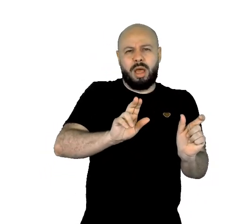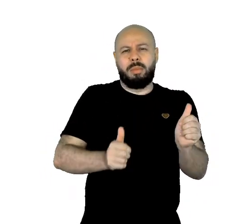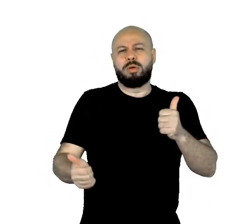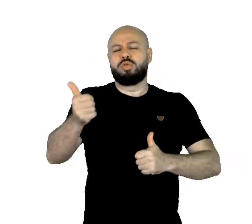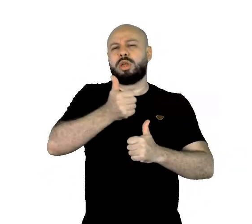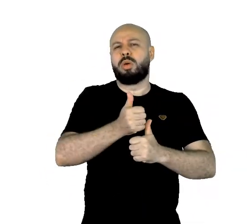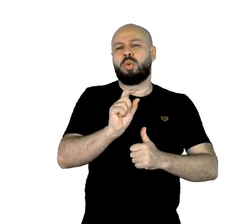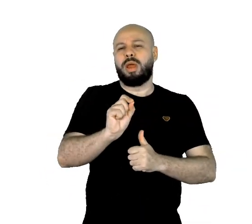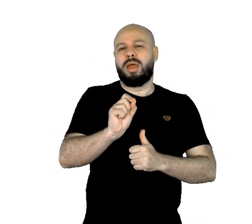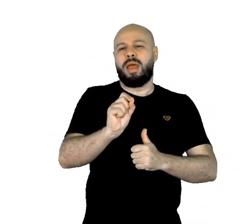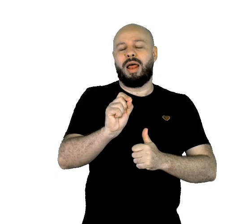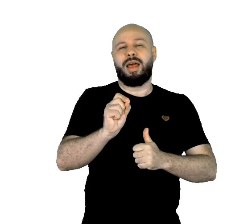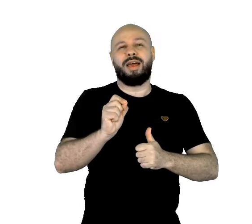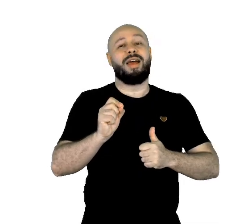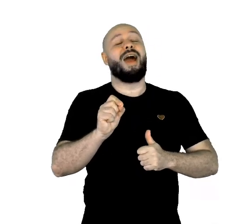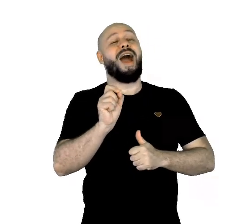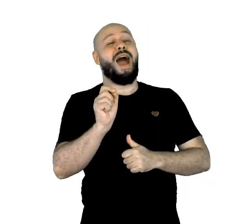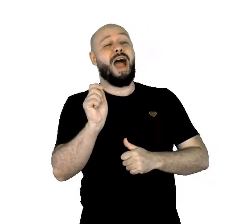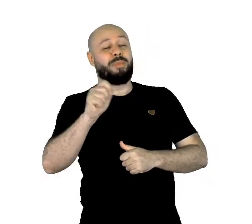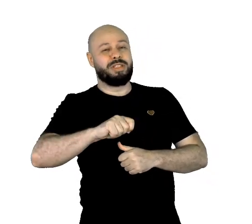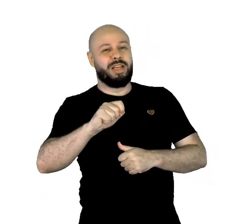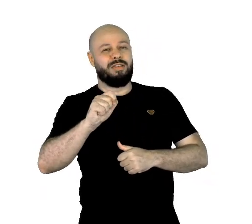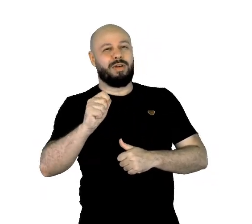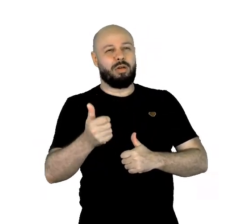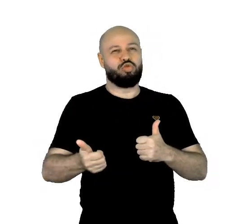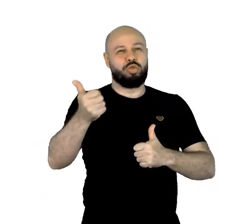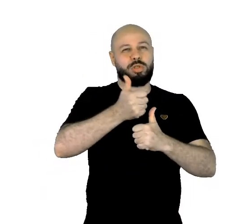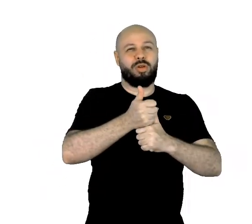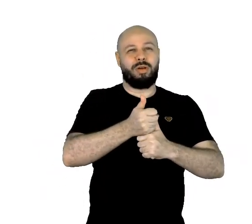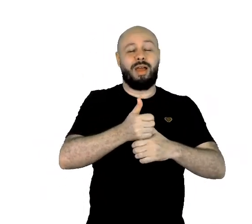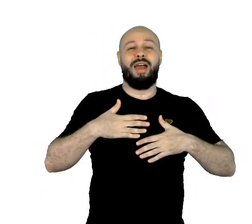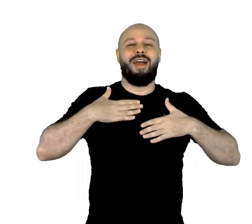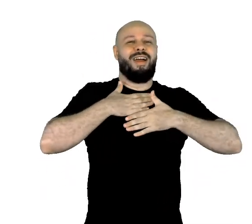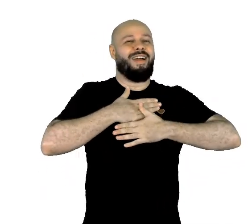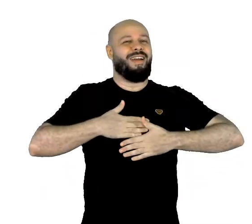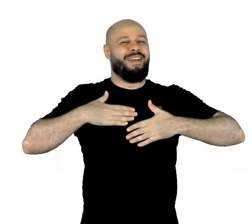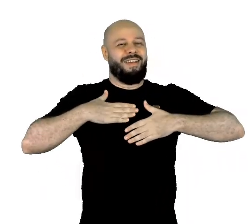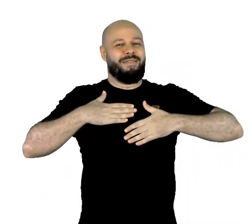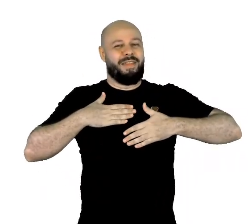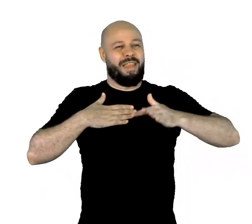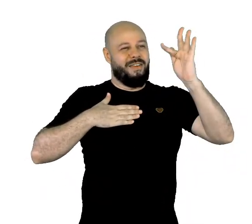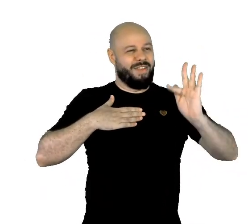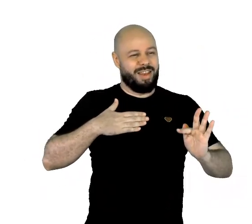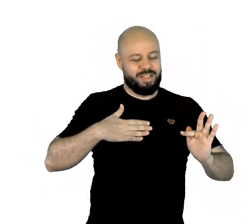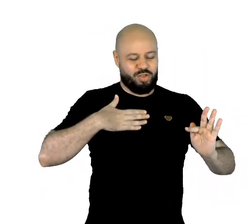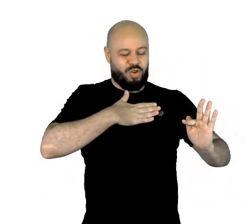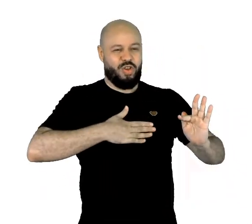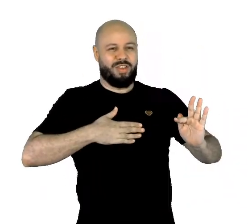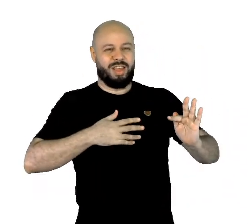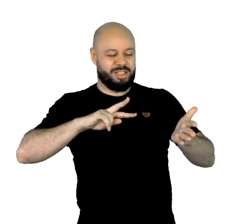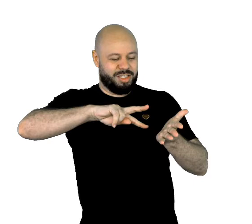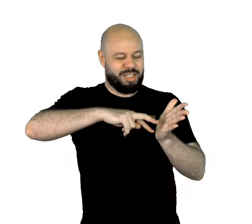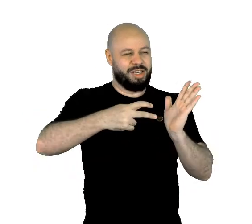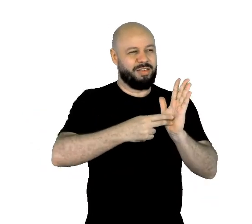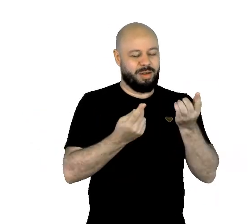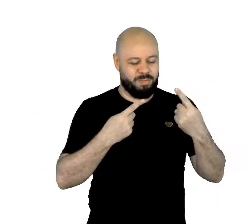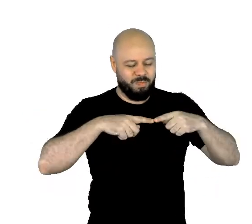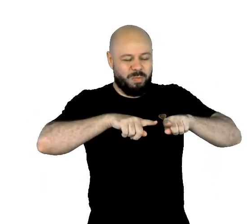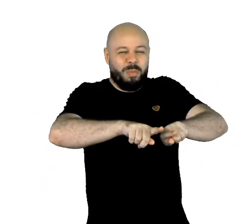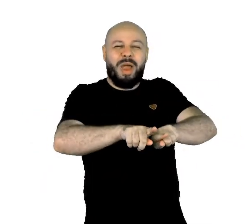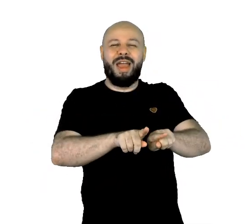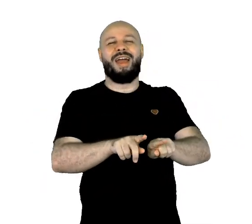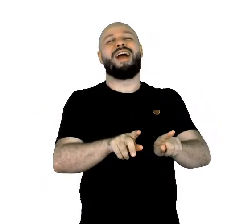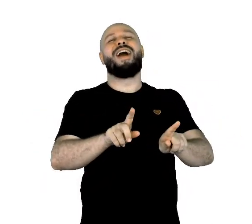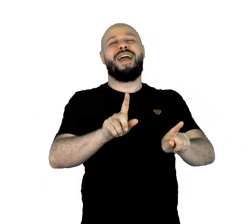menina está muito contente, porque contente e feliz tem Tem o mesmo significado, mas